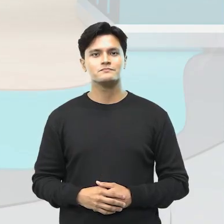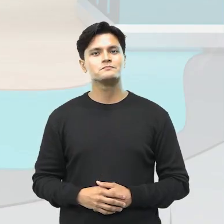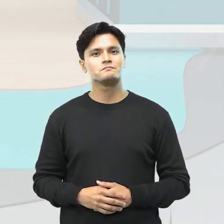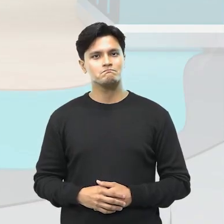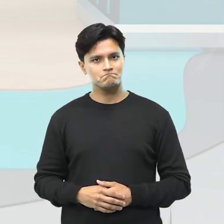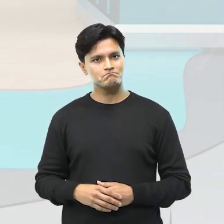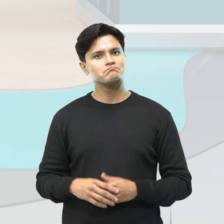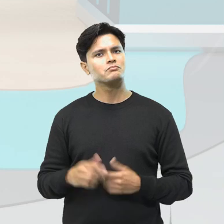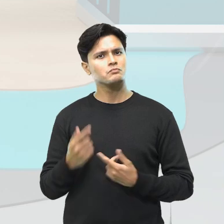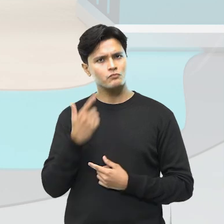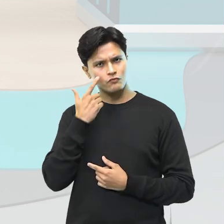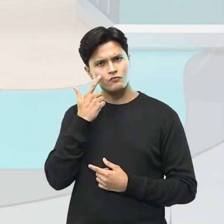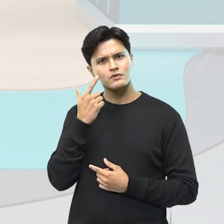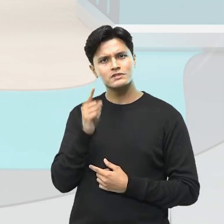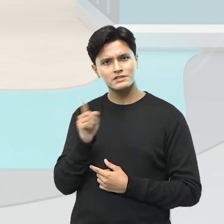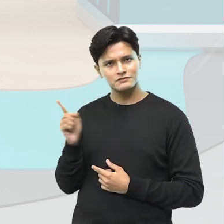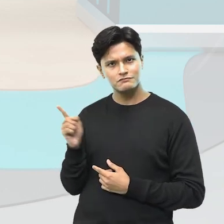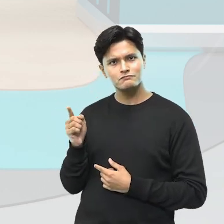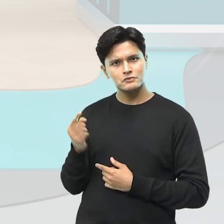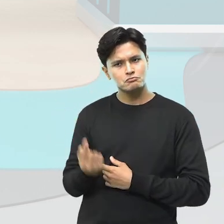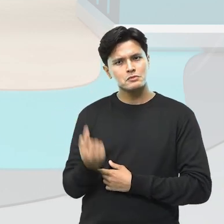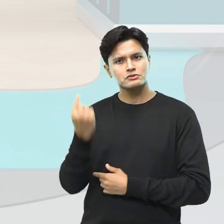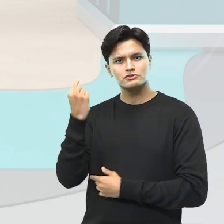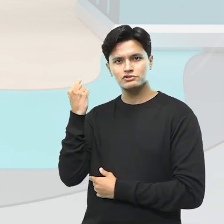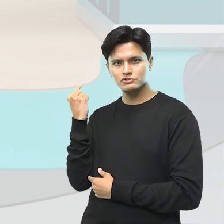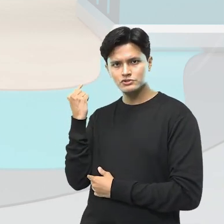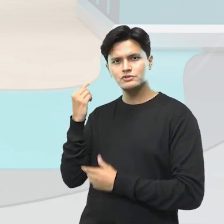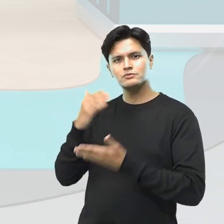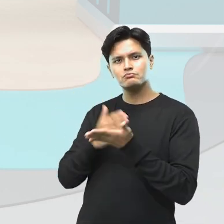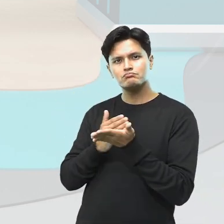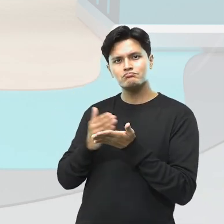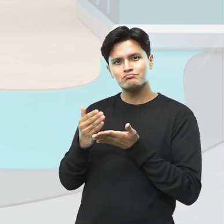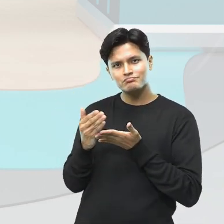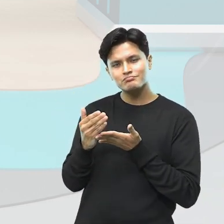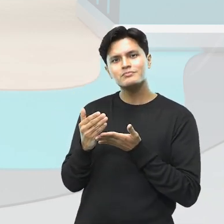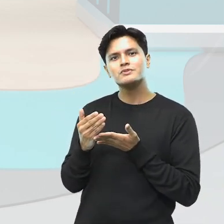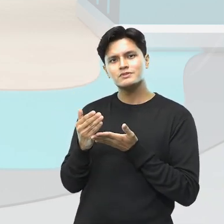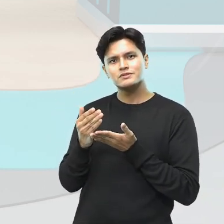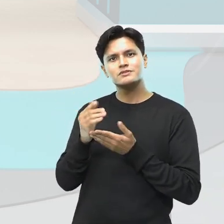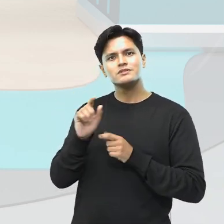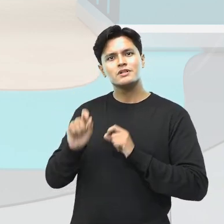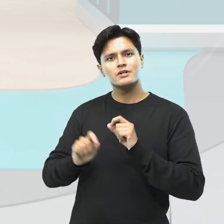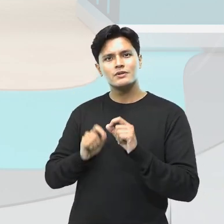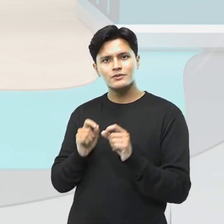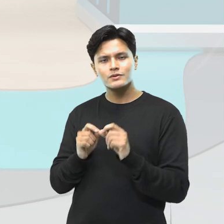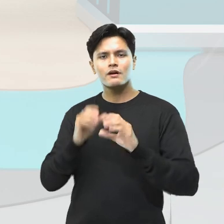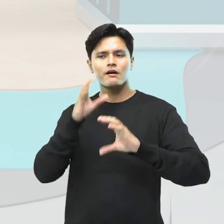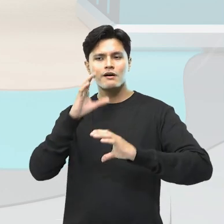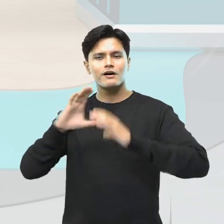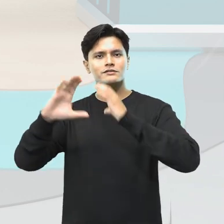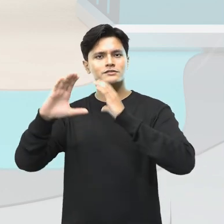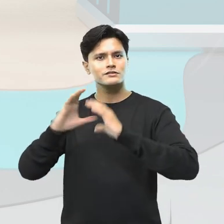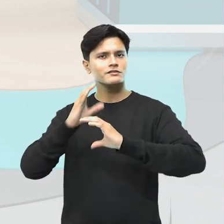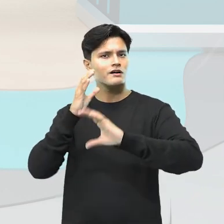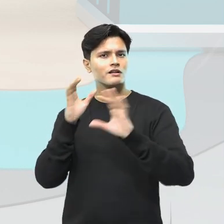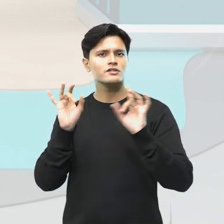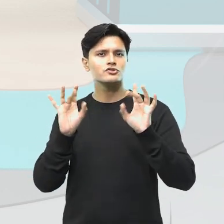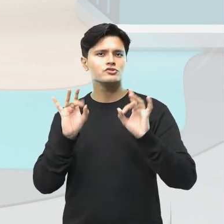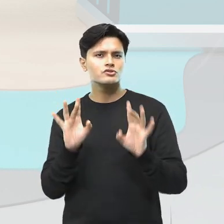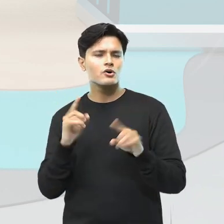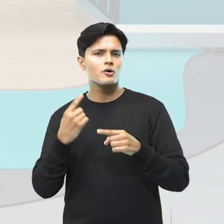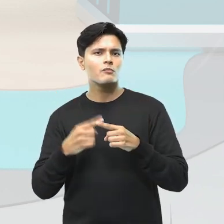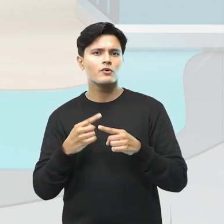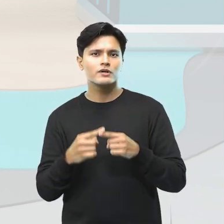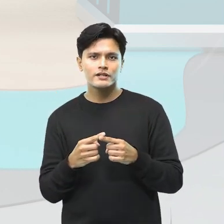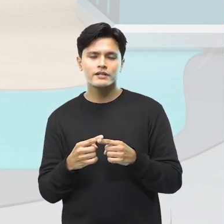Olha só, vocês viram como ela é antiga, então começou lá, olha, só sendo cantada, porque não tinha ainda,